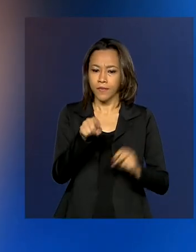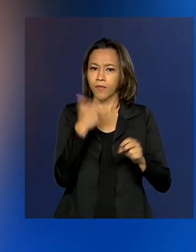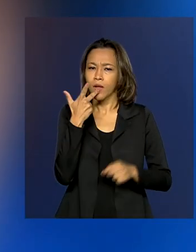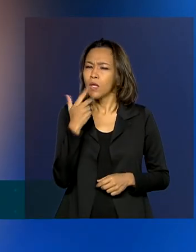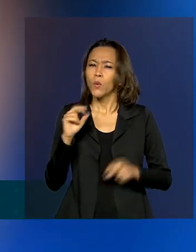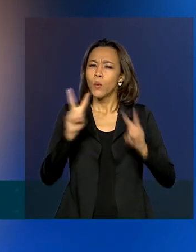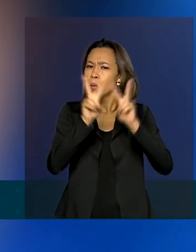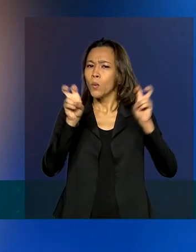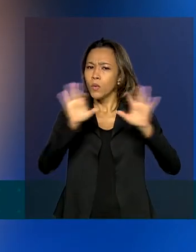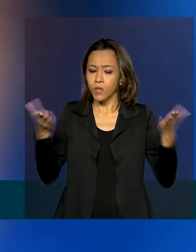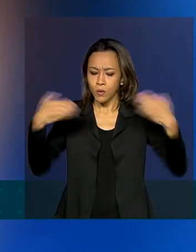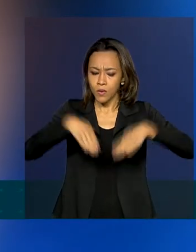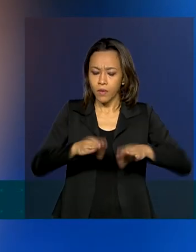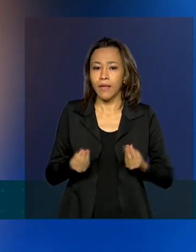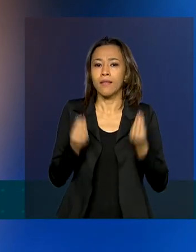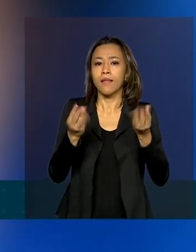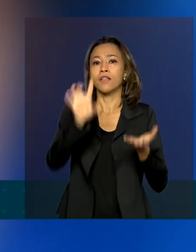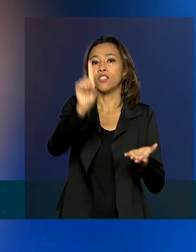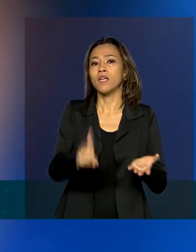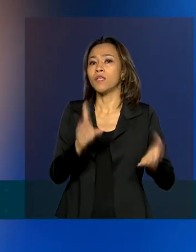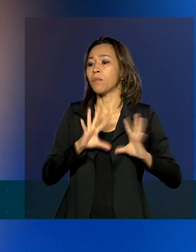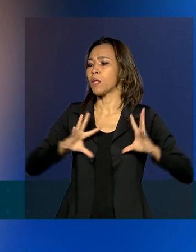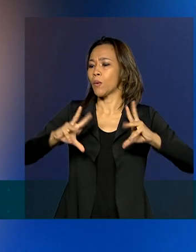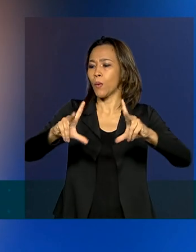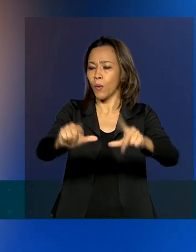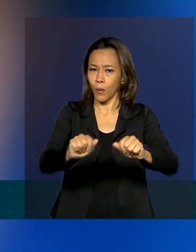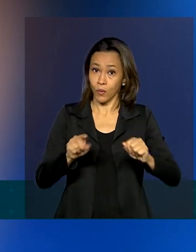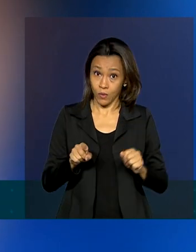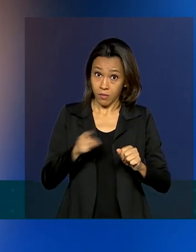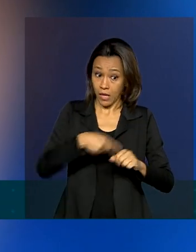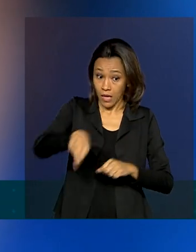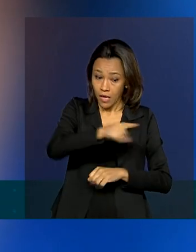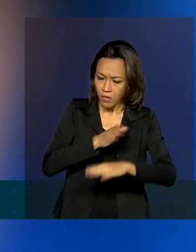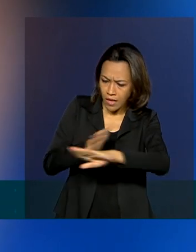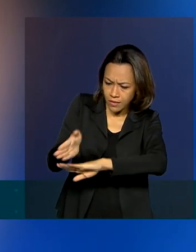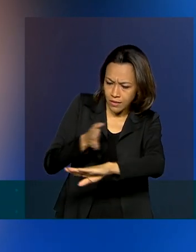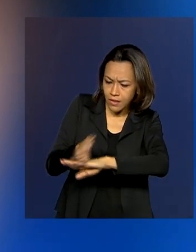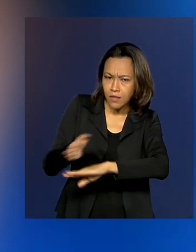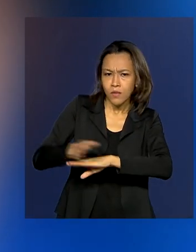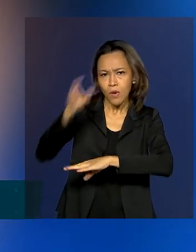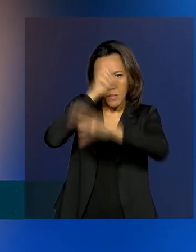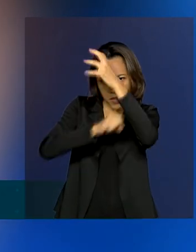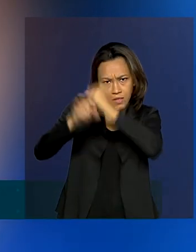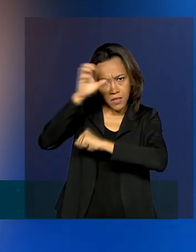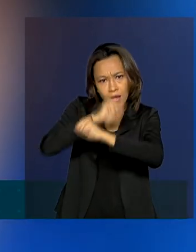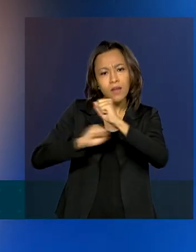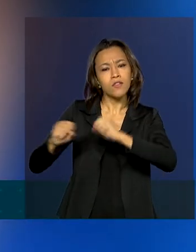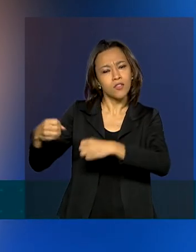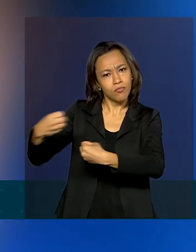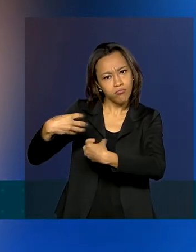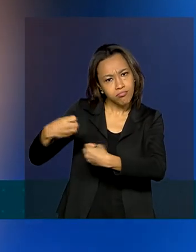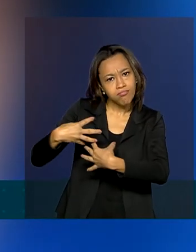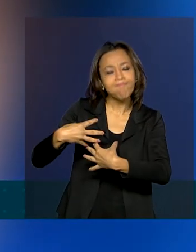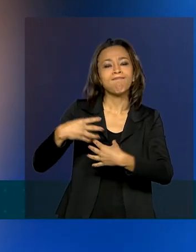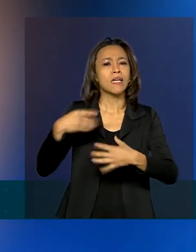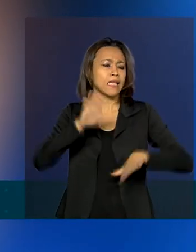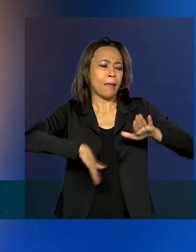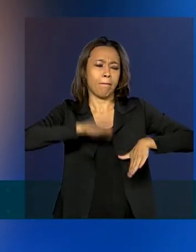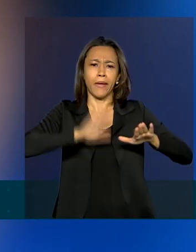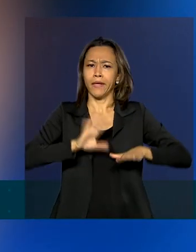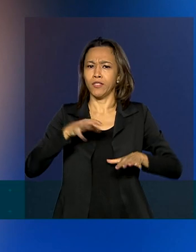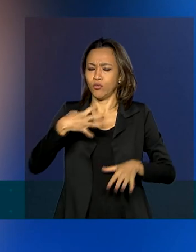é dar o direito a todos, sem exceção, acesso à aprendizagem e educação. Independente das